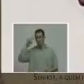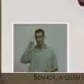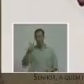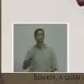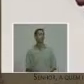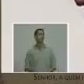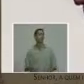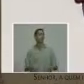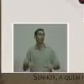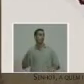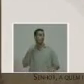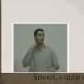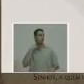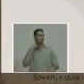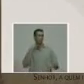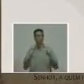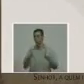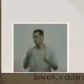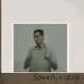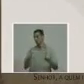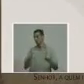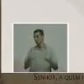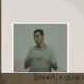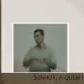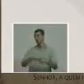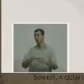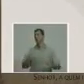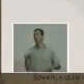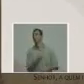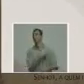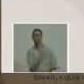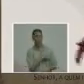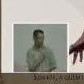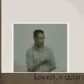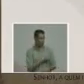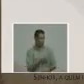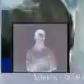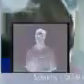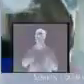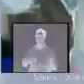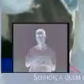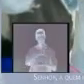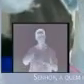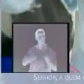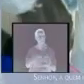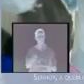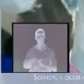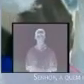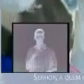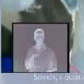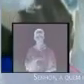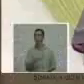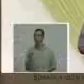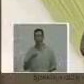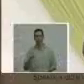pena. A sua dignidade jogada desse jeito, suja, estragada. Você não pode